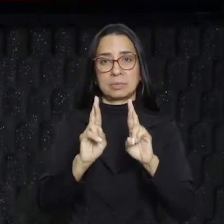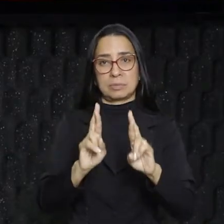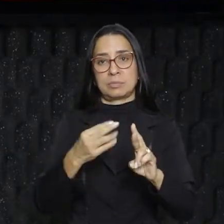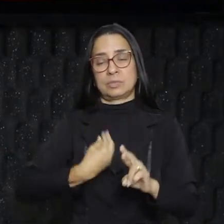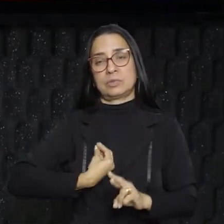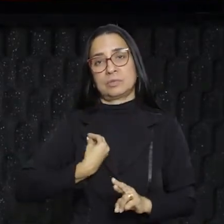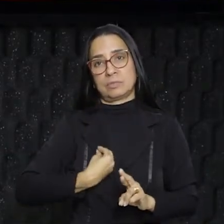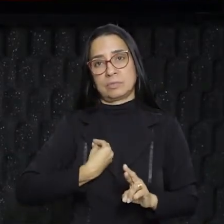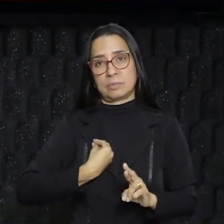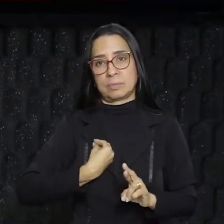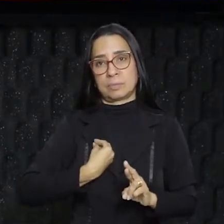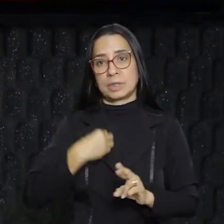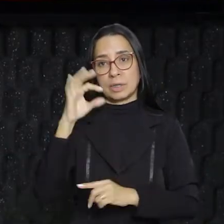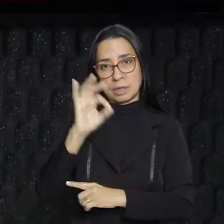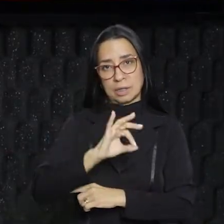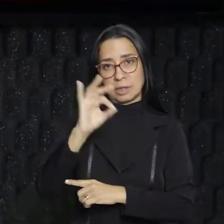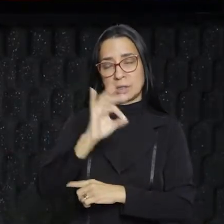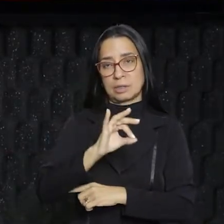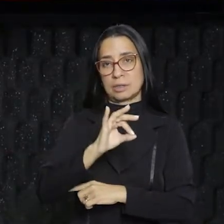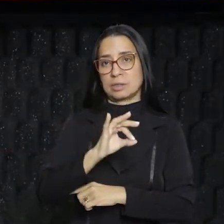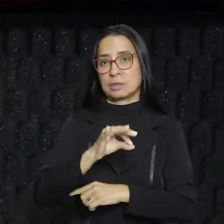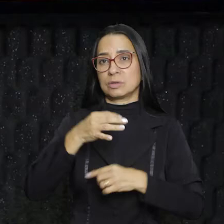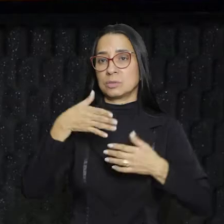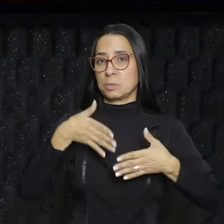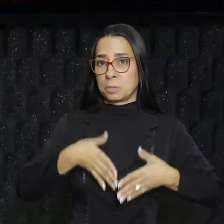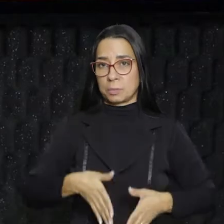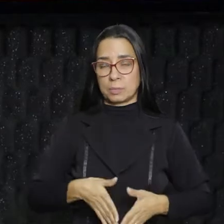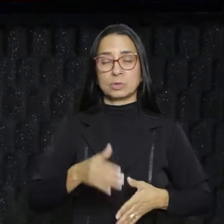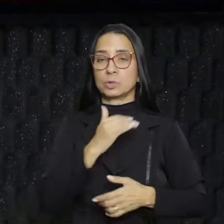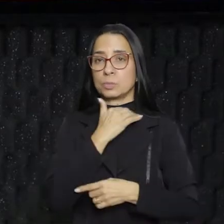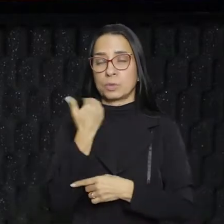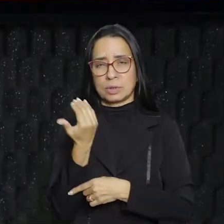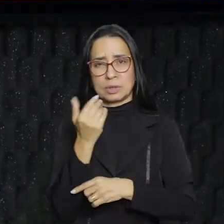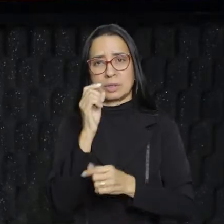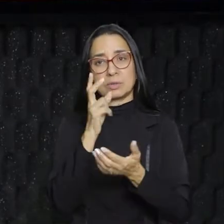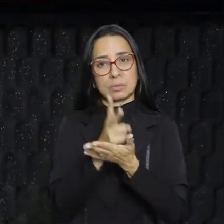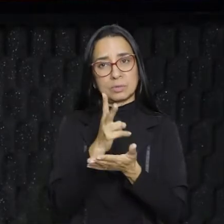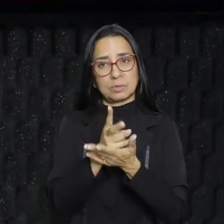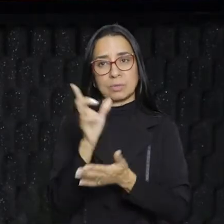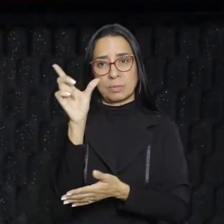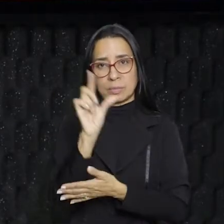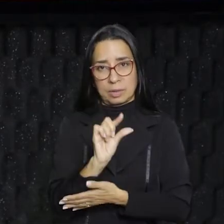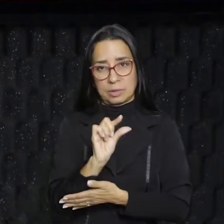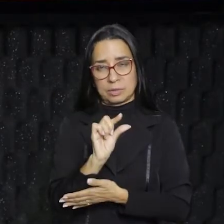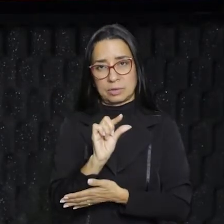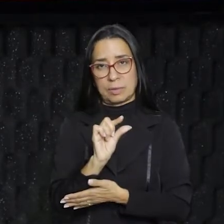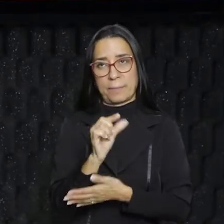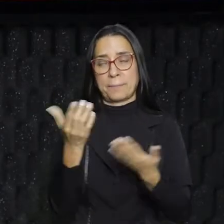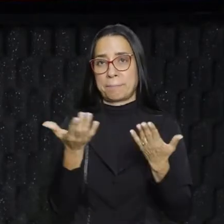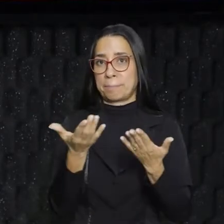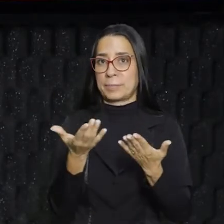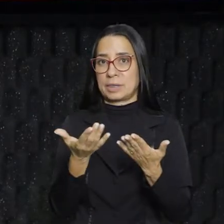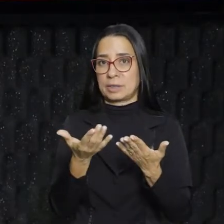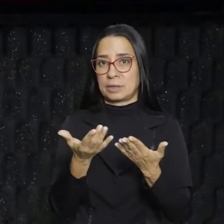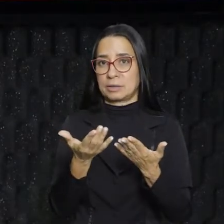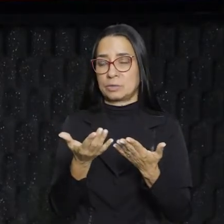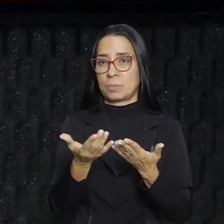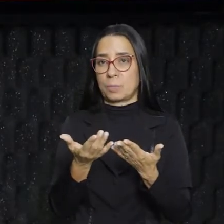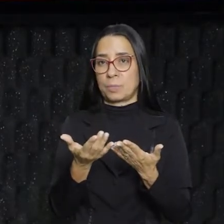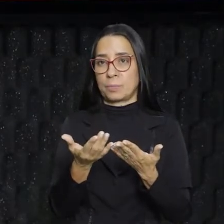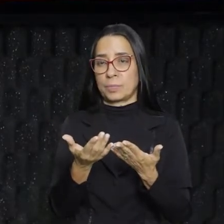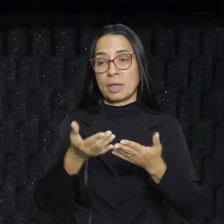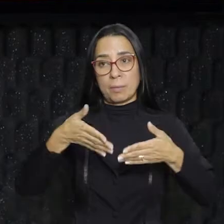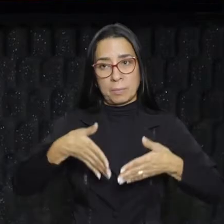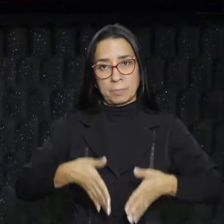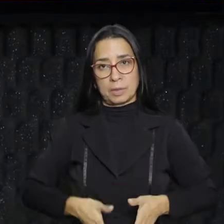mortalidade continua baixa. Então, nós vamos ter, por consequência, taxa de natalidade baixa, taxa de mortalidade